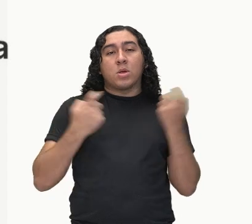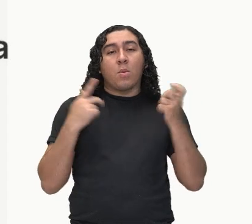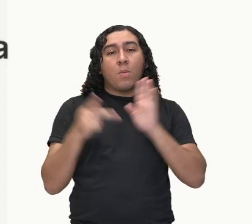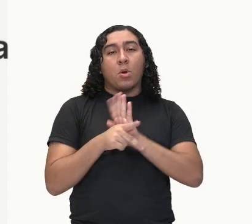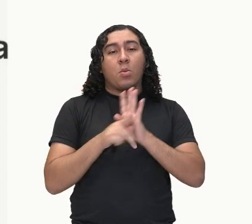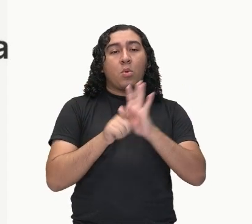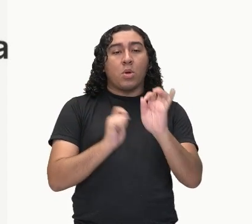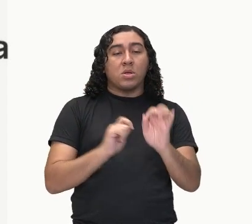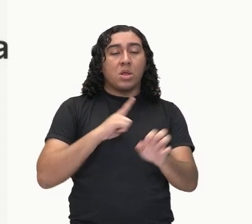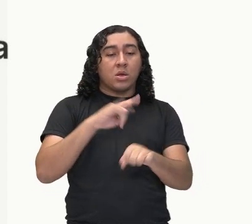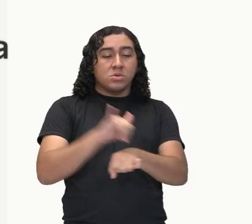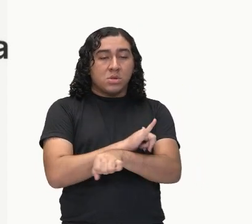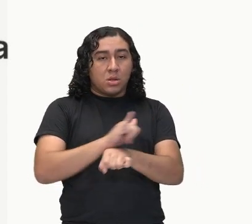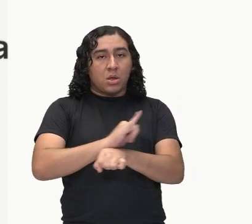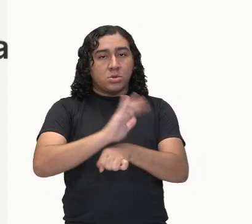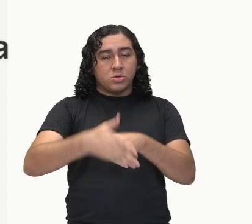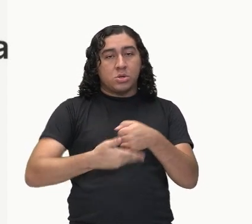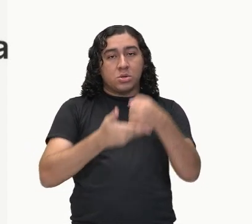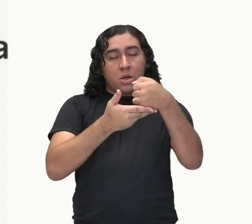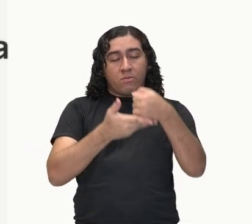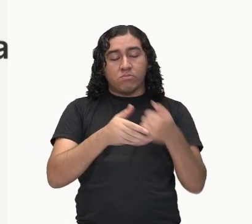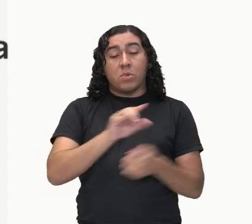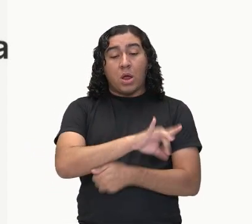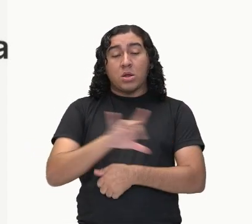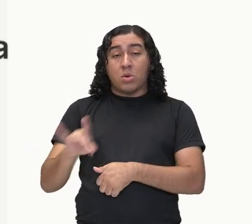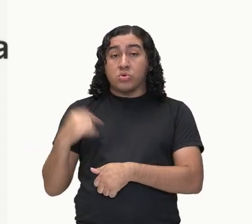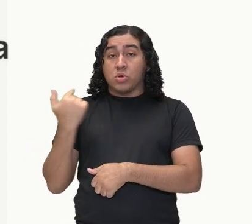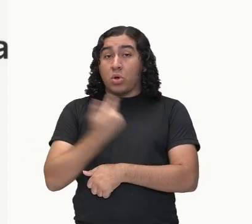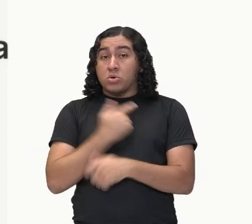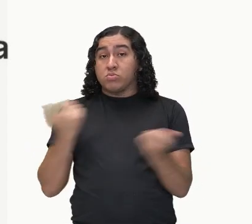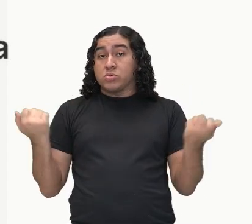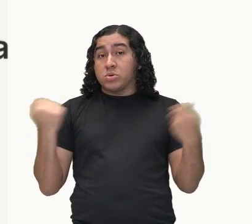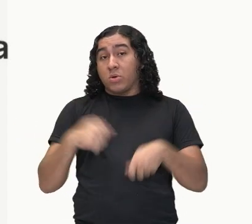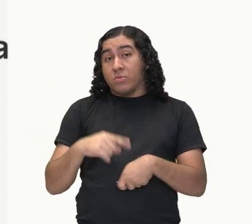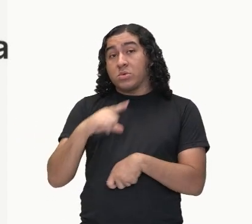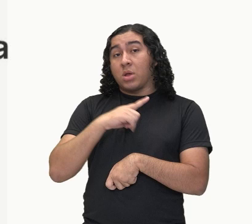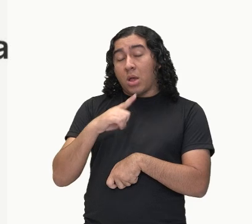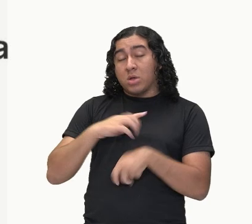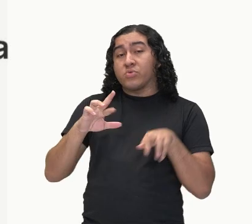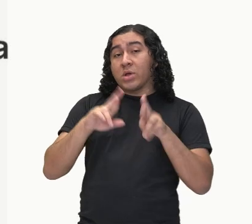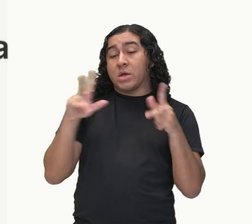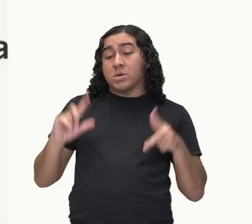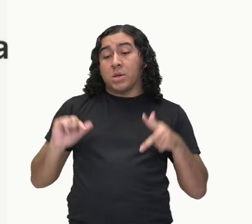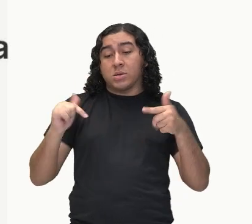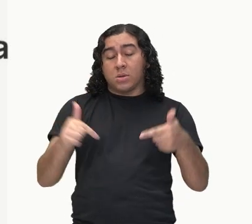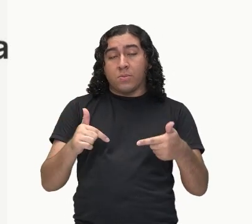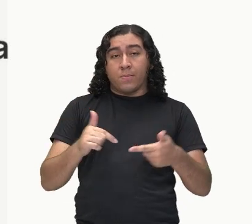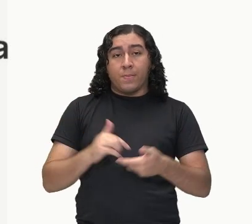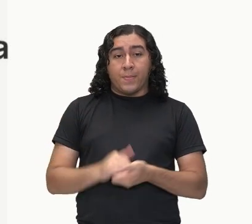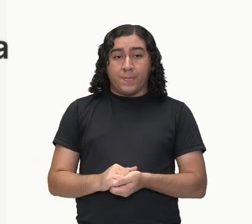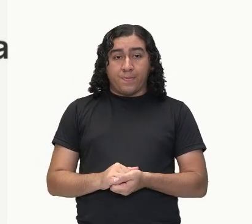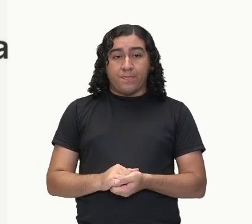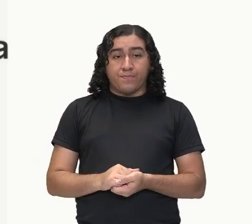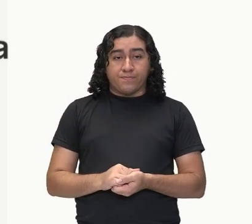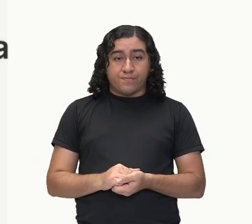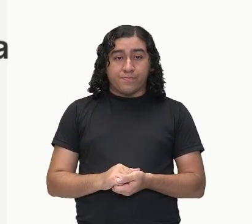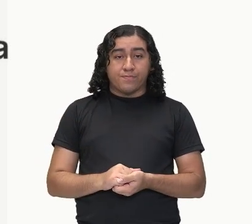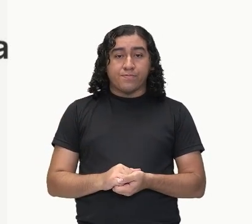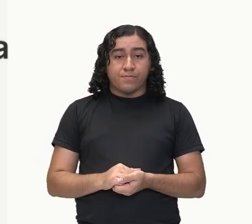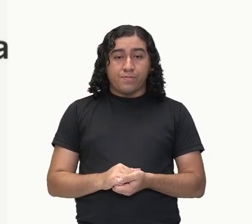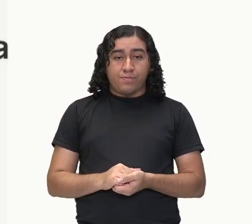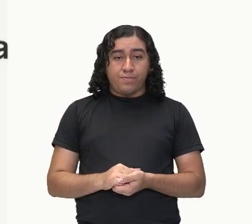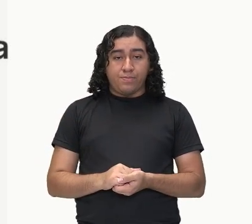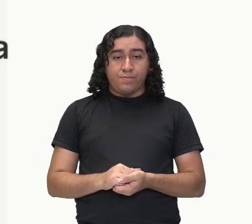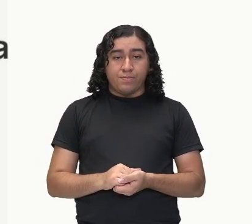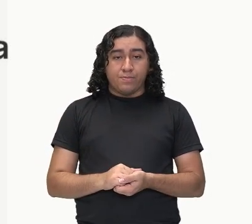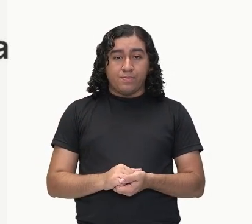medidas sustentáveis. Cada um de nós tem o poder de fazer essa diferença, nós podemos fazer através da redução